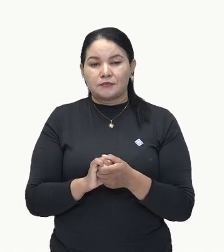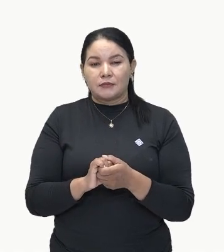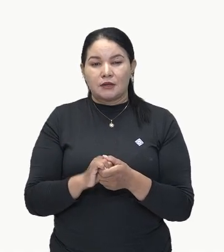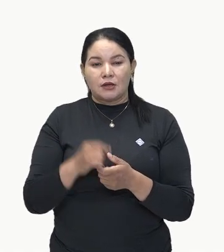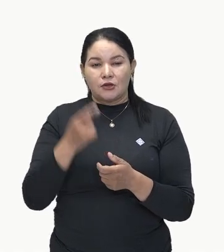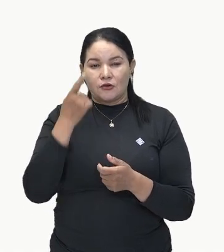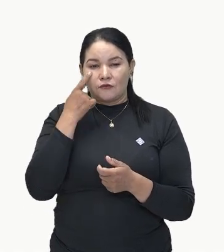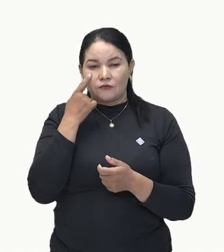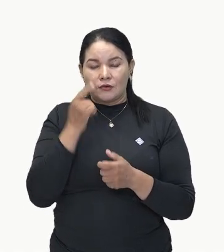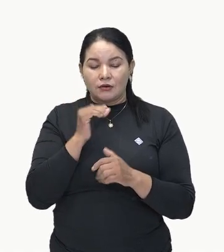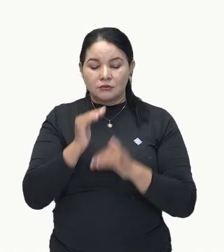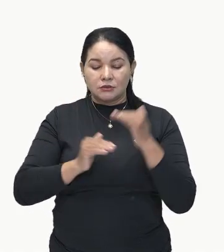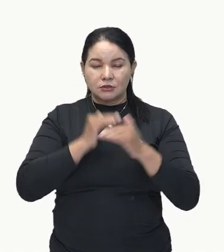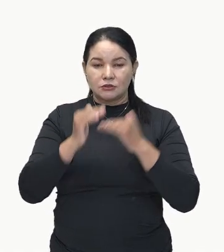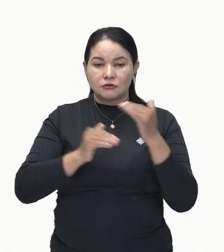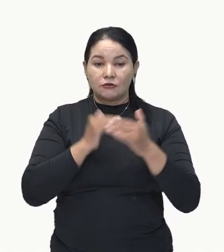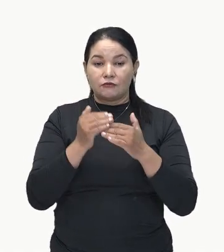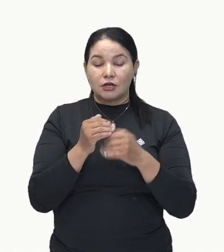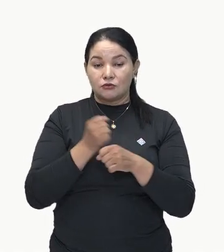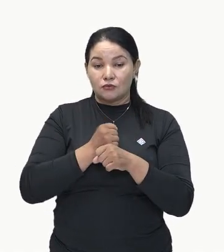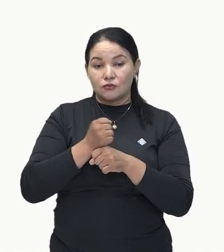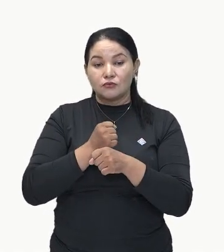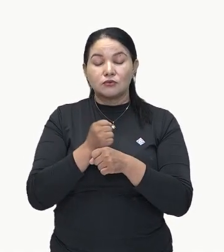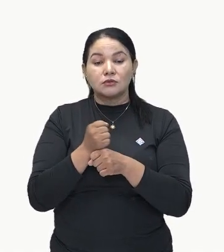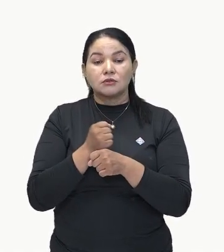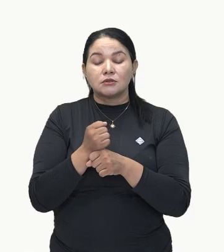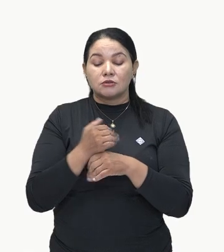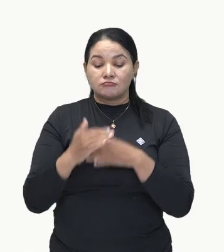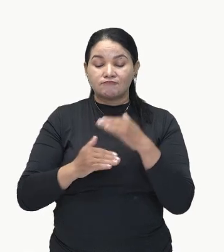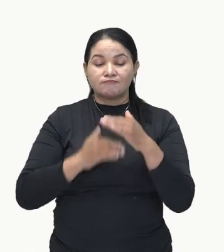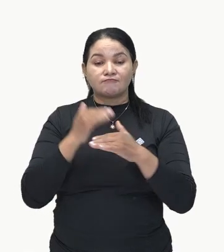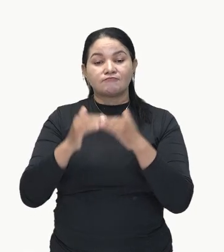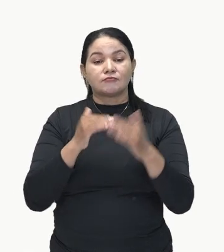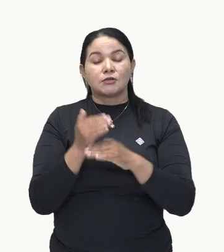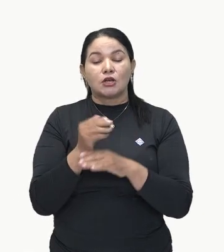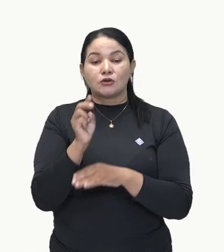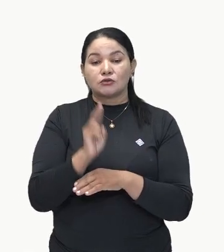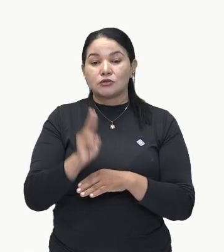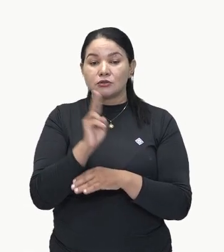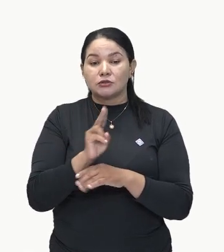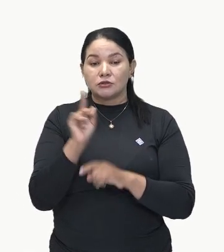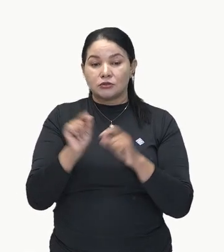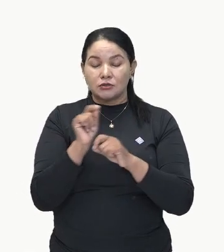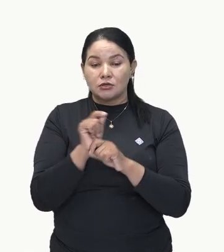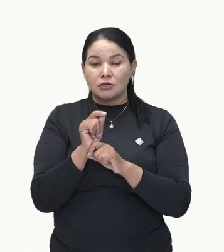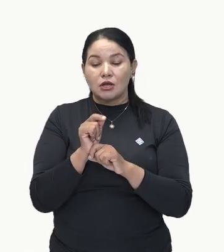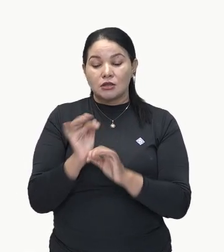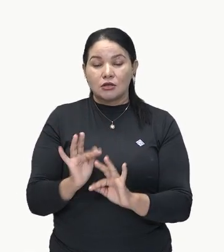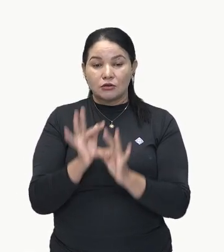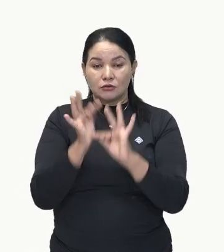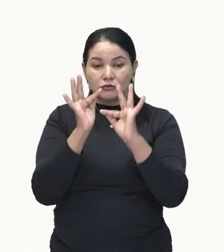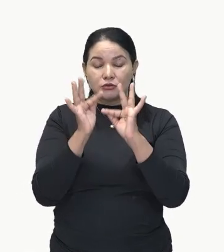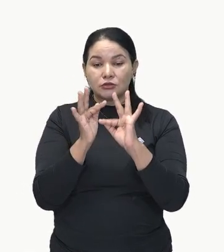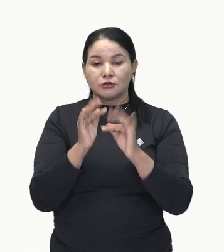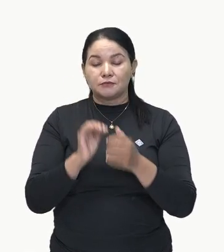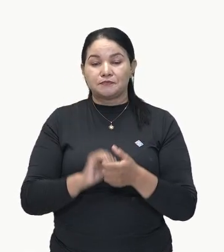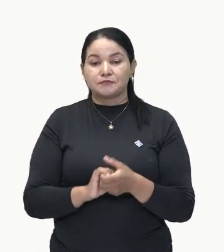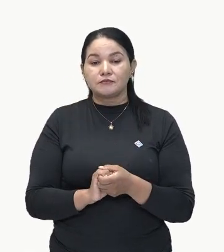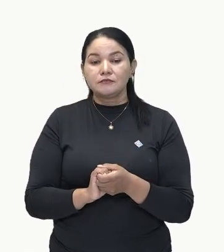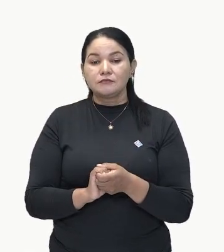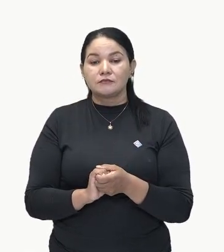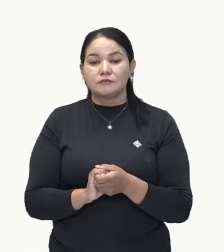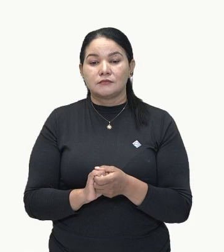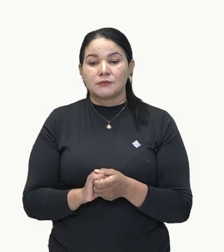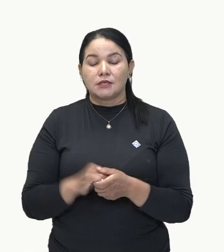com o passar dos anos. São áreas em que atualmente utilizam muito a parte tecnológica, porém, no período ali